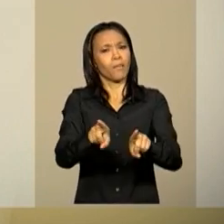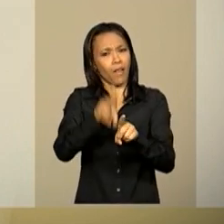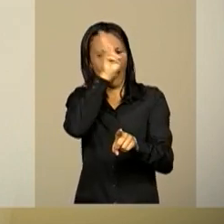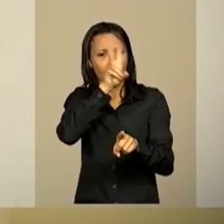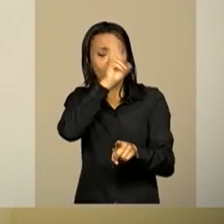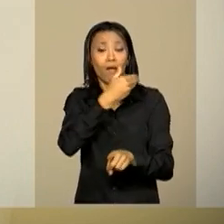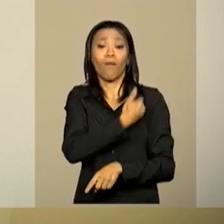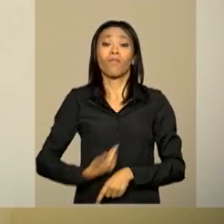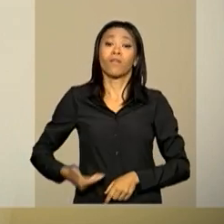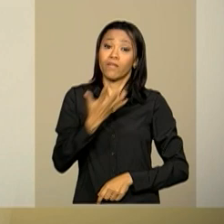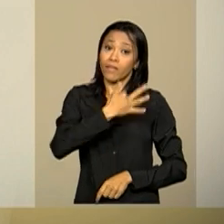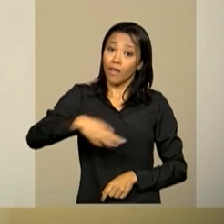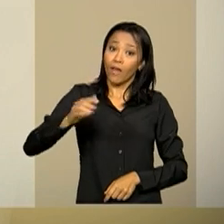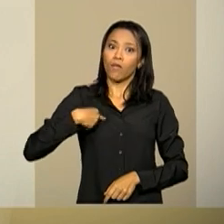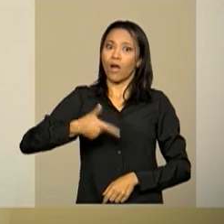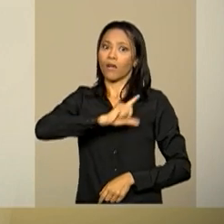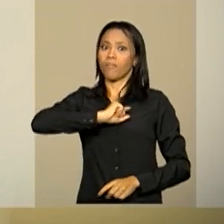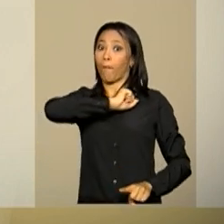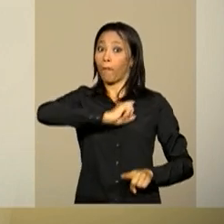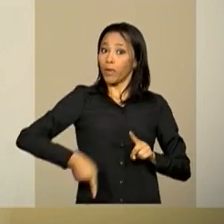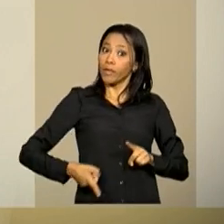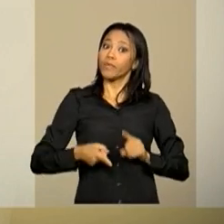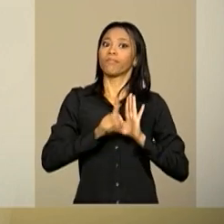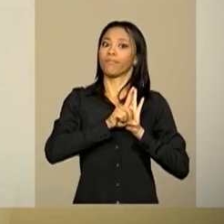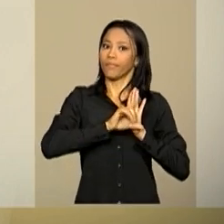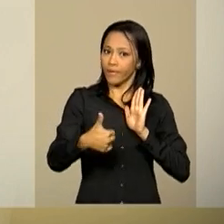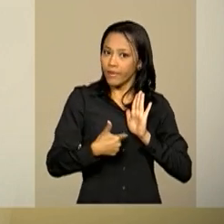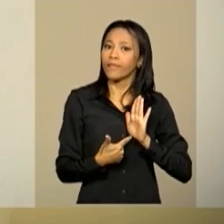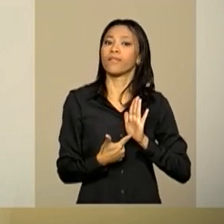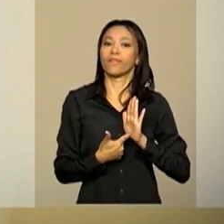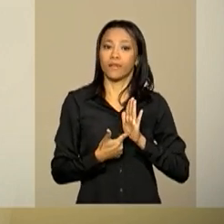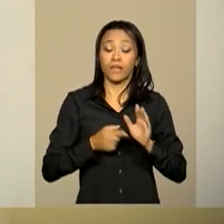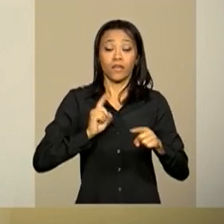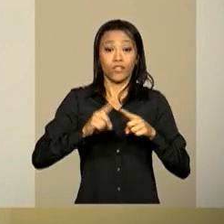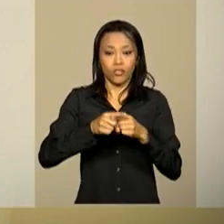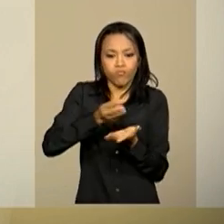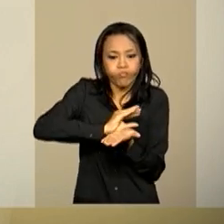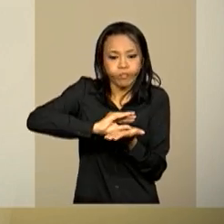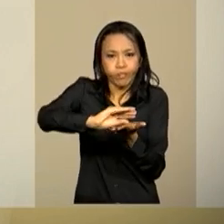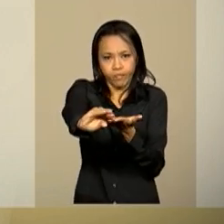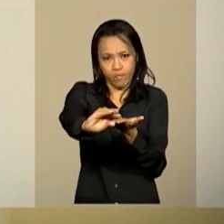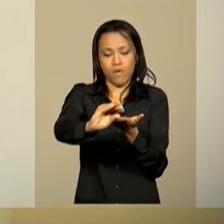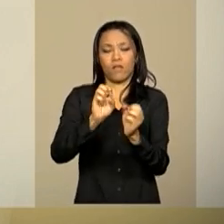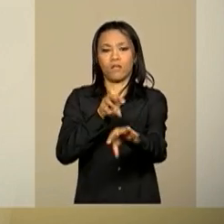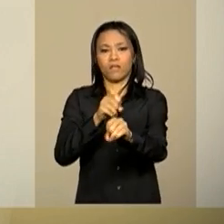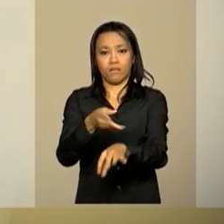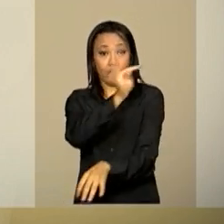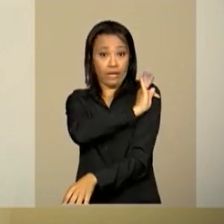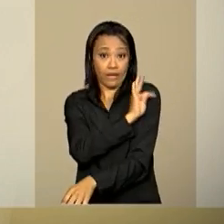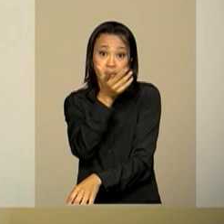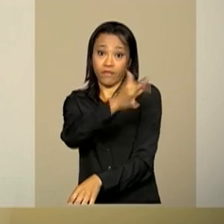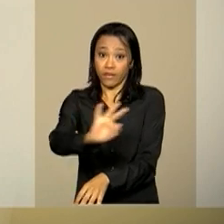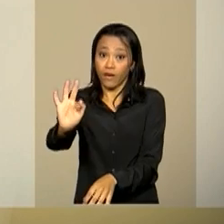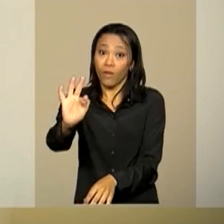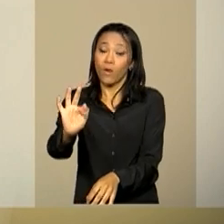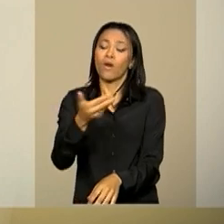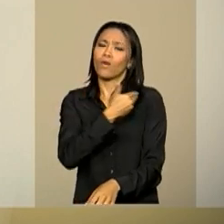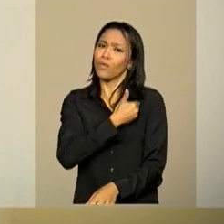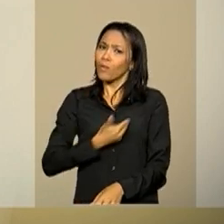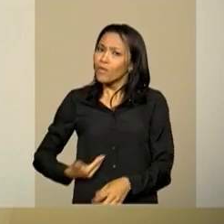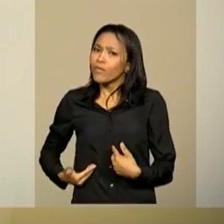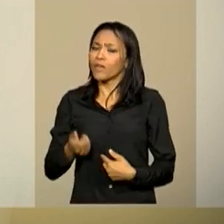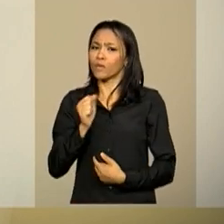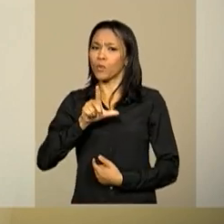federal estava proibido por lei hein de investir no ensino técnico Federal no governo Lula essa